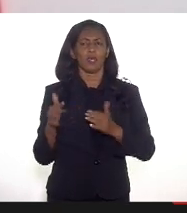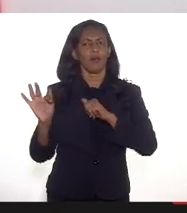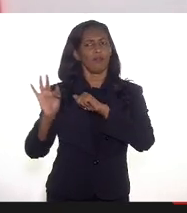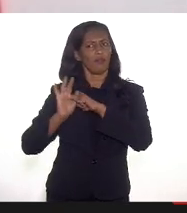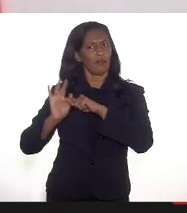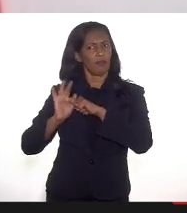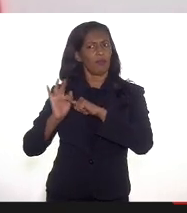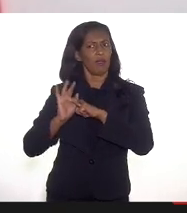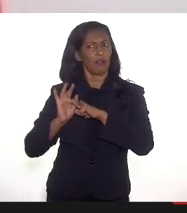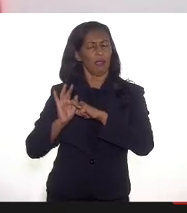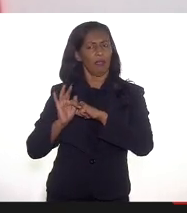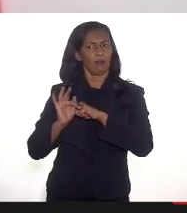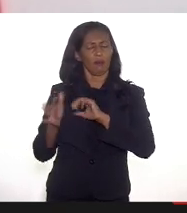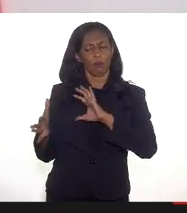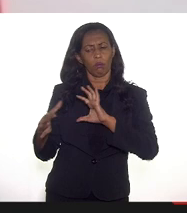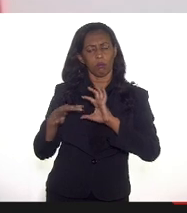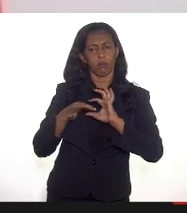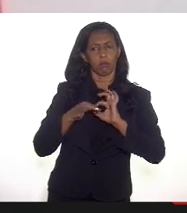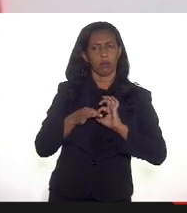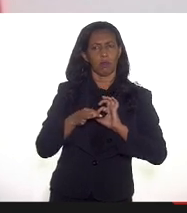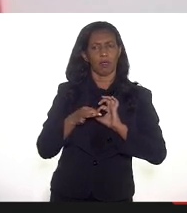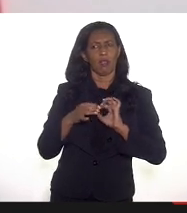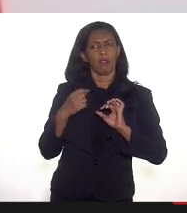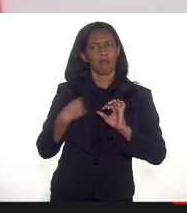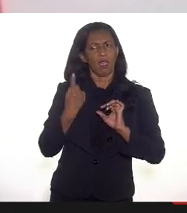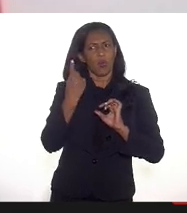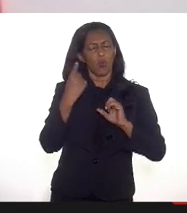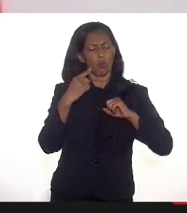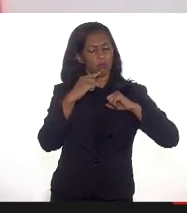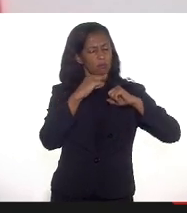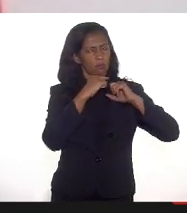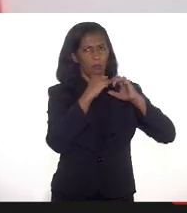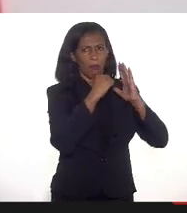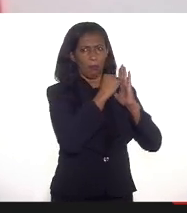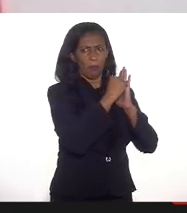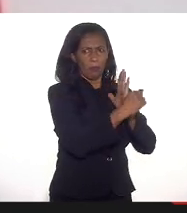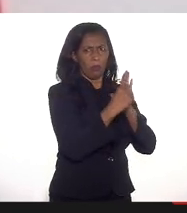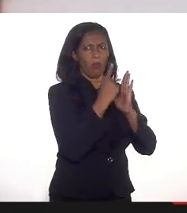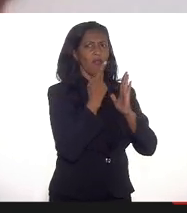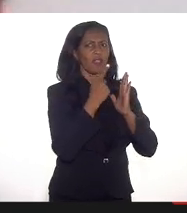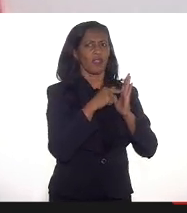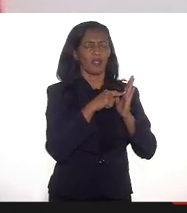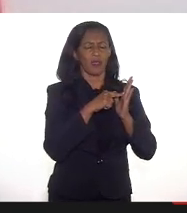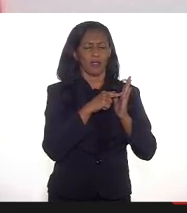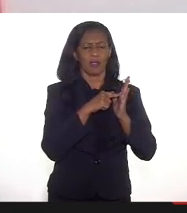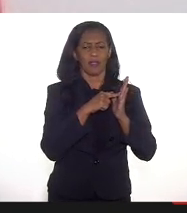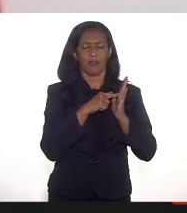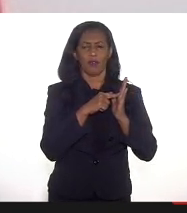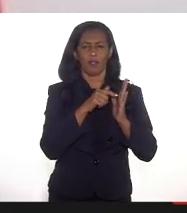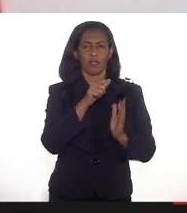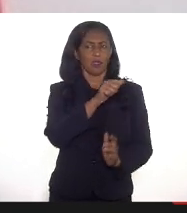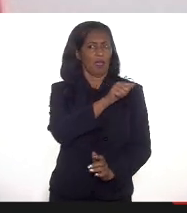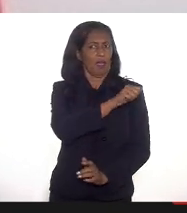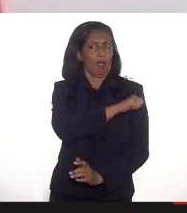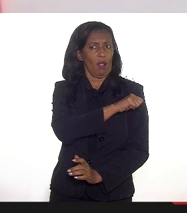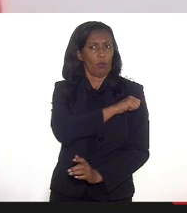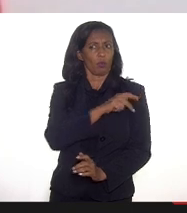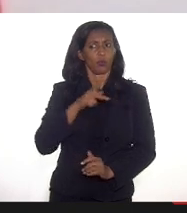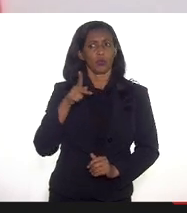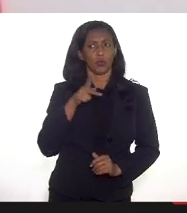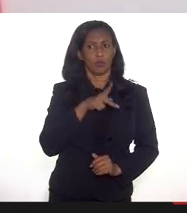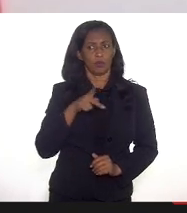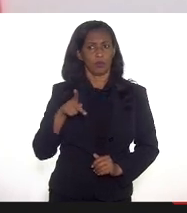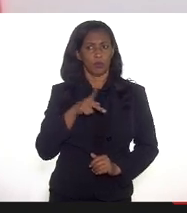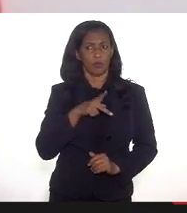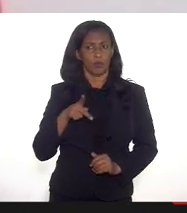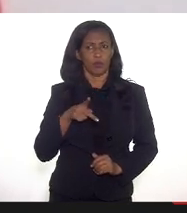estabelece, existe um item que se trata de privacidade dos dados, dos quais alunos e professores ficarão expostos. Então,